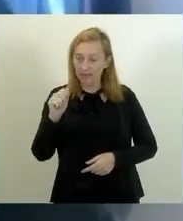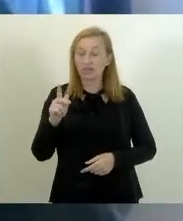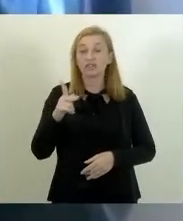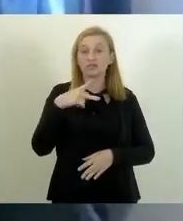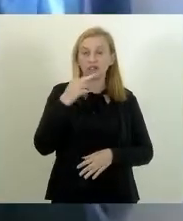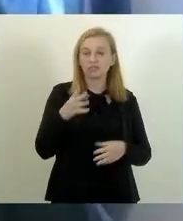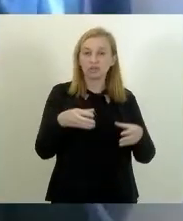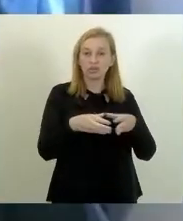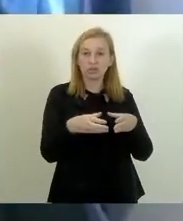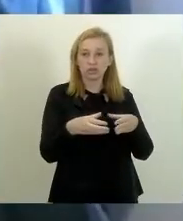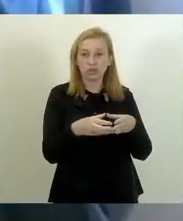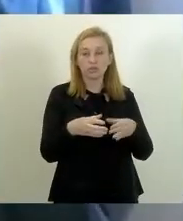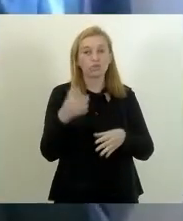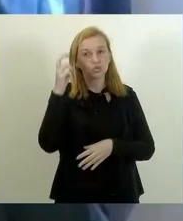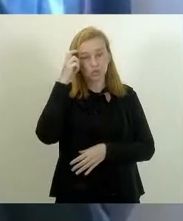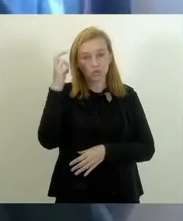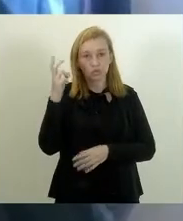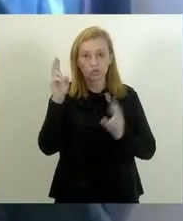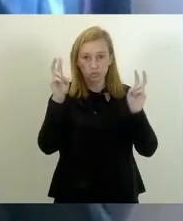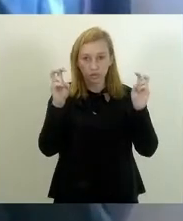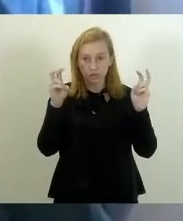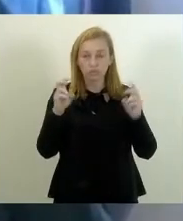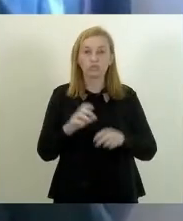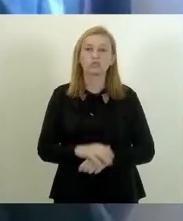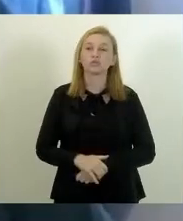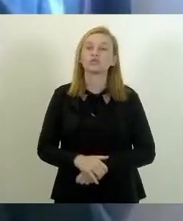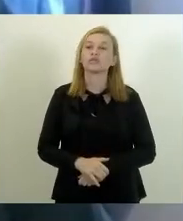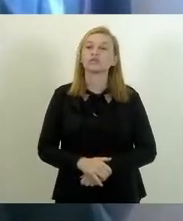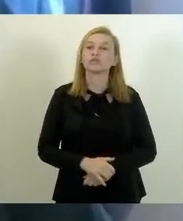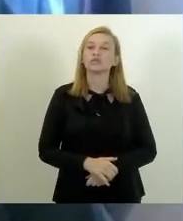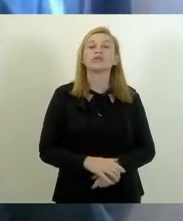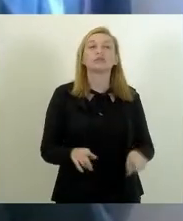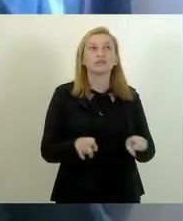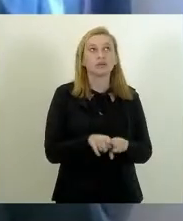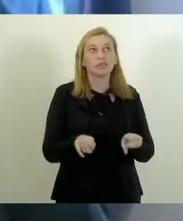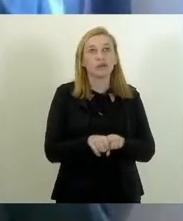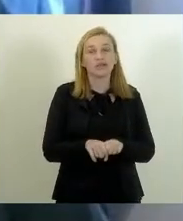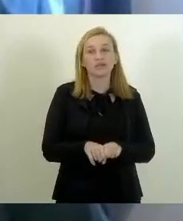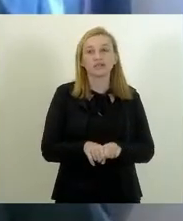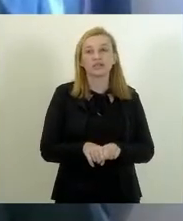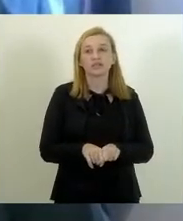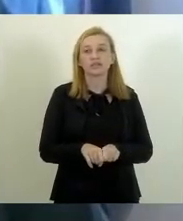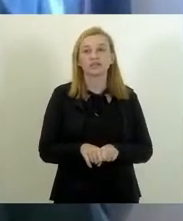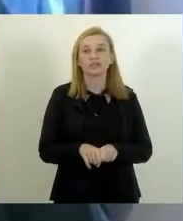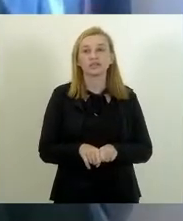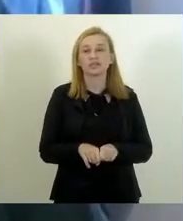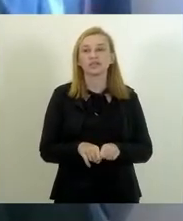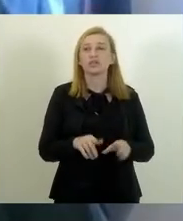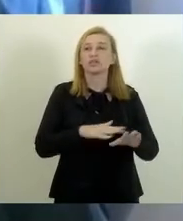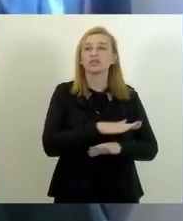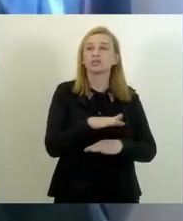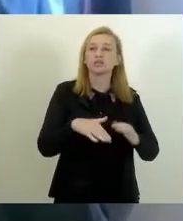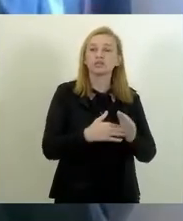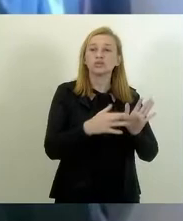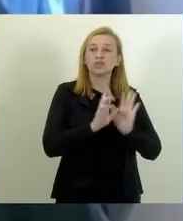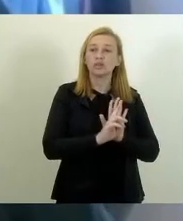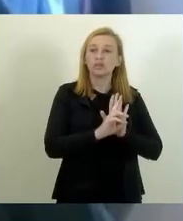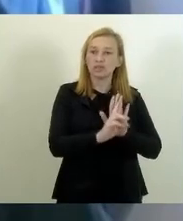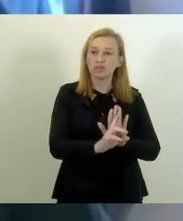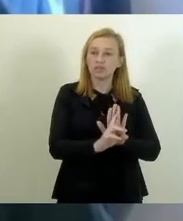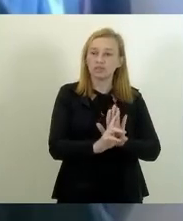sobre isso, né? Fomos também signatários de todas as